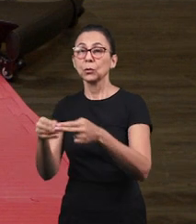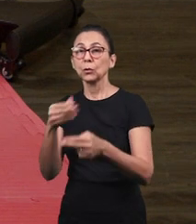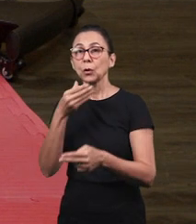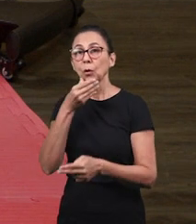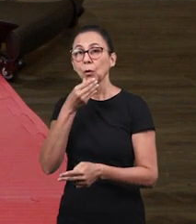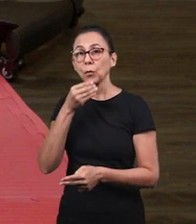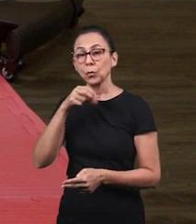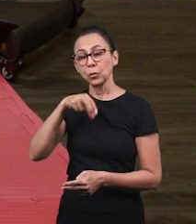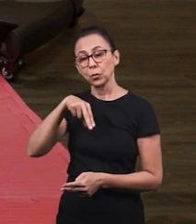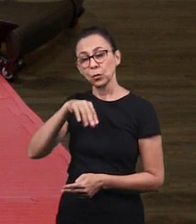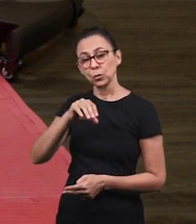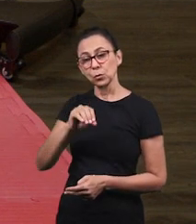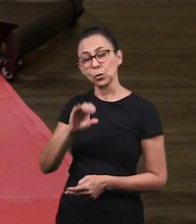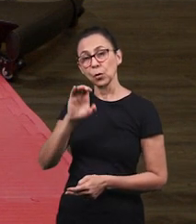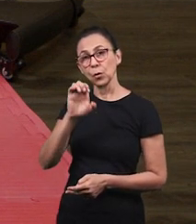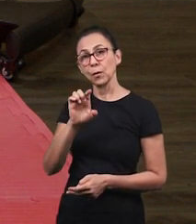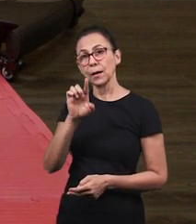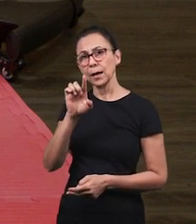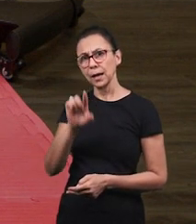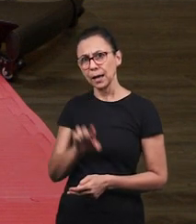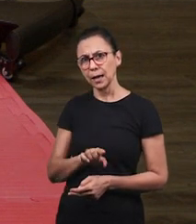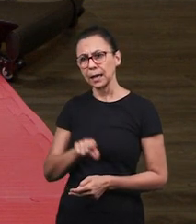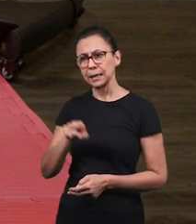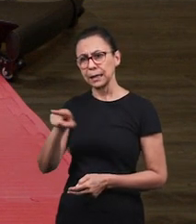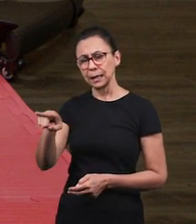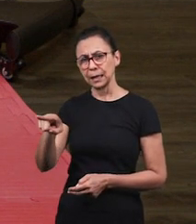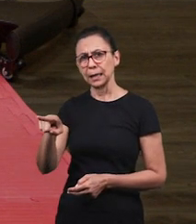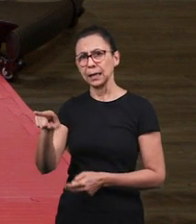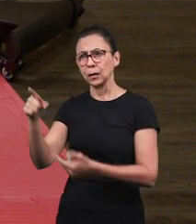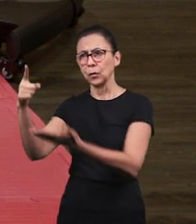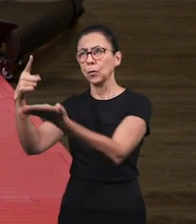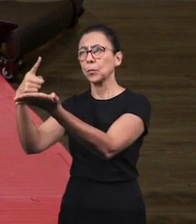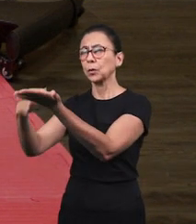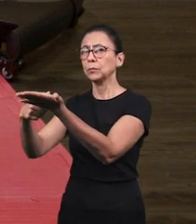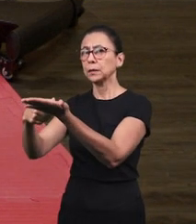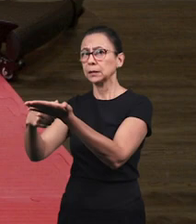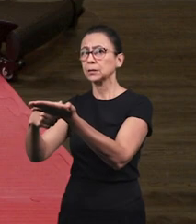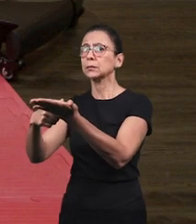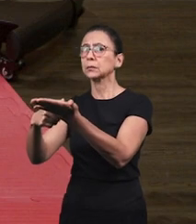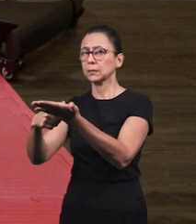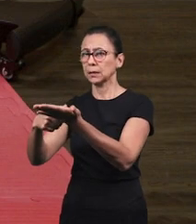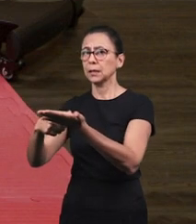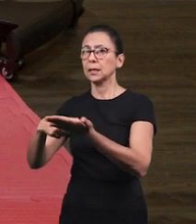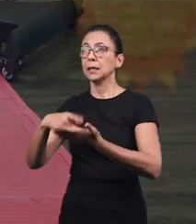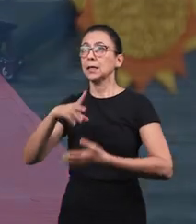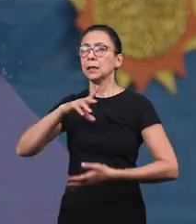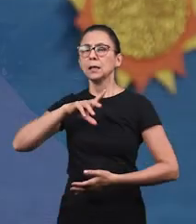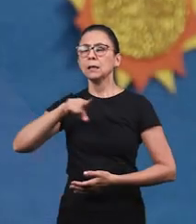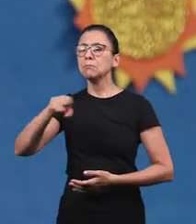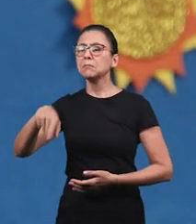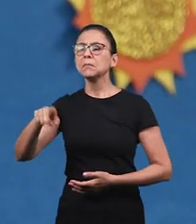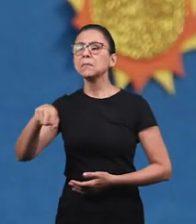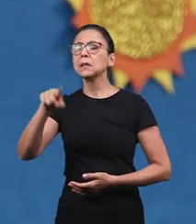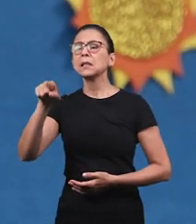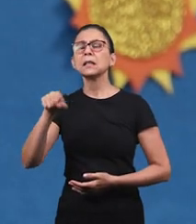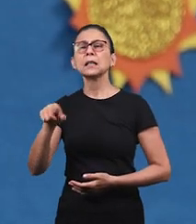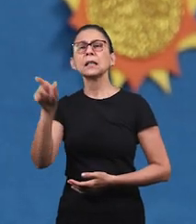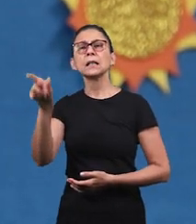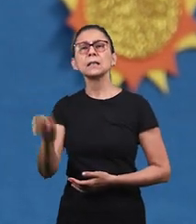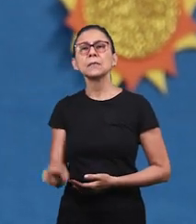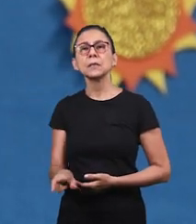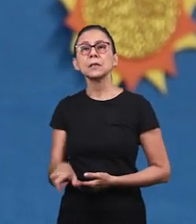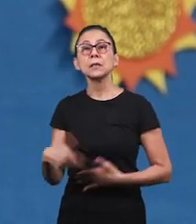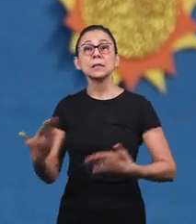Noé. Noé era um servo obediente. Noé foi um servo que andava